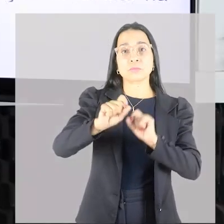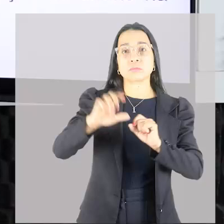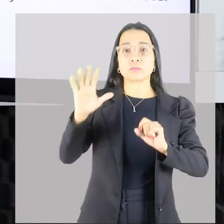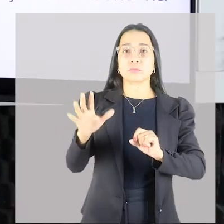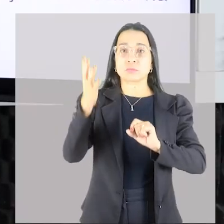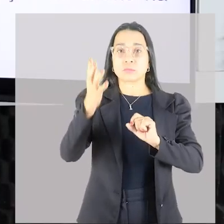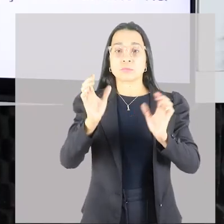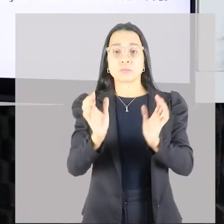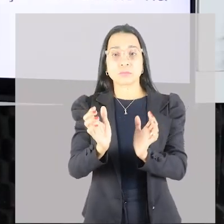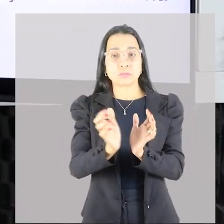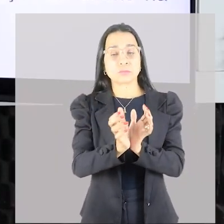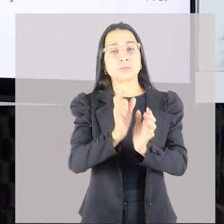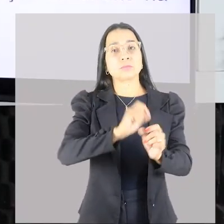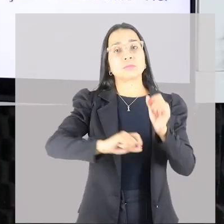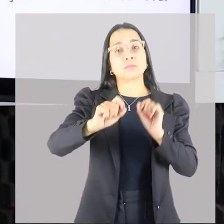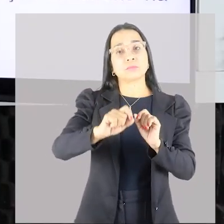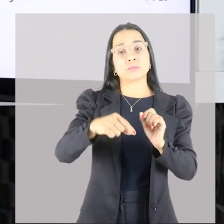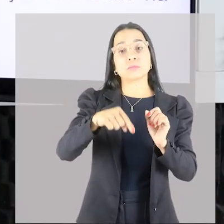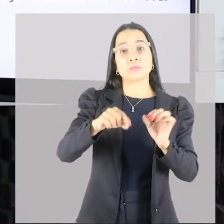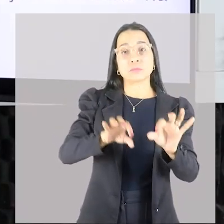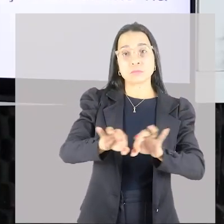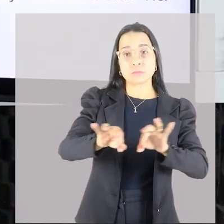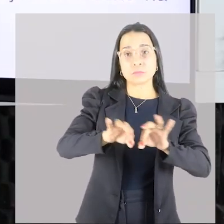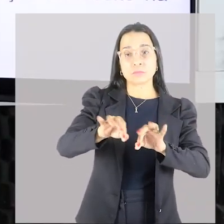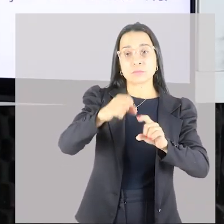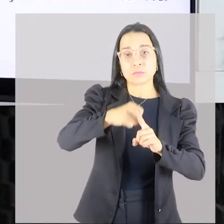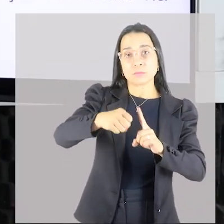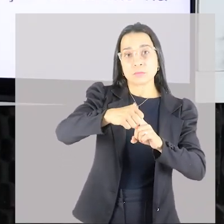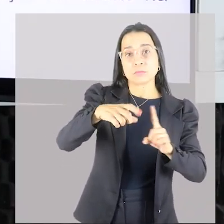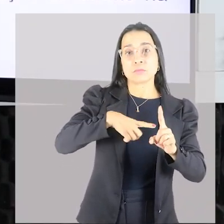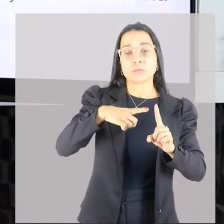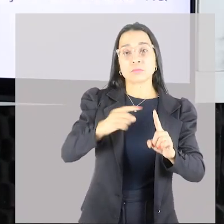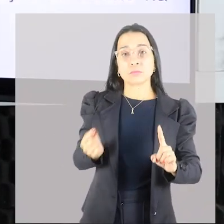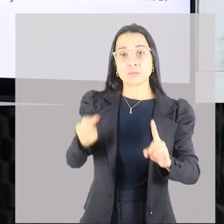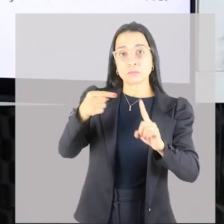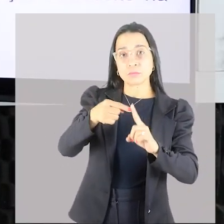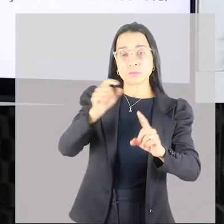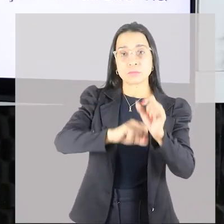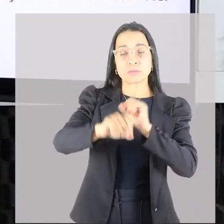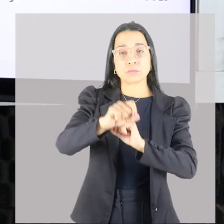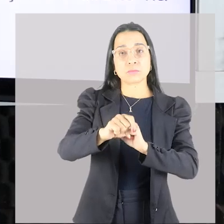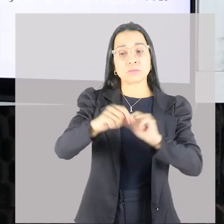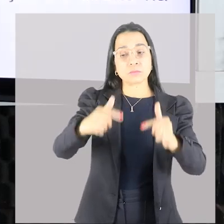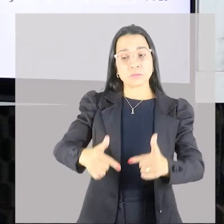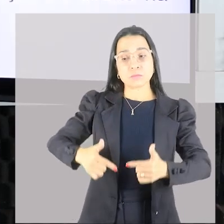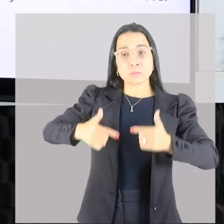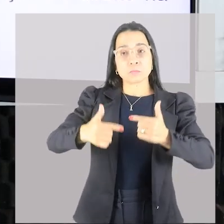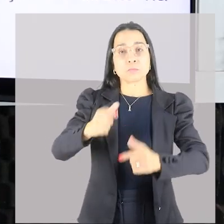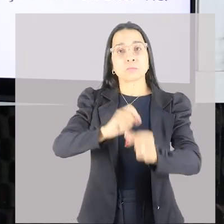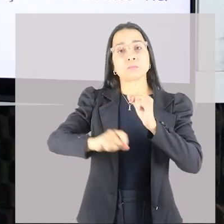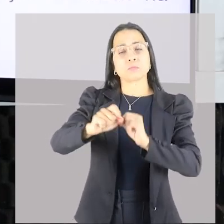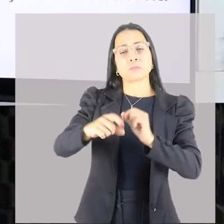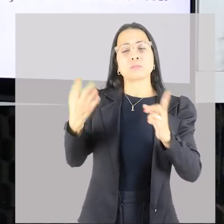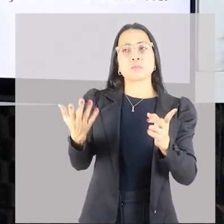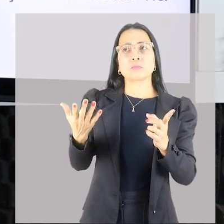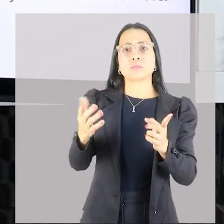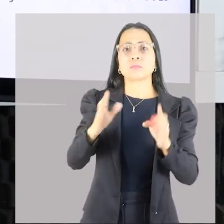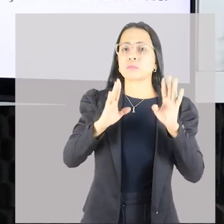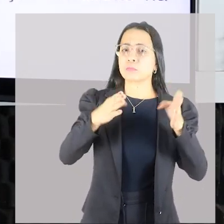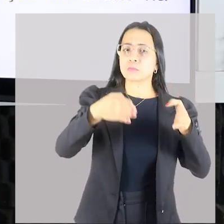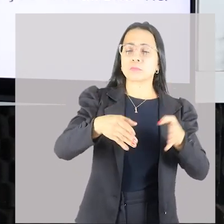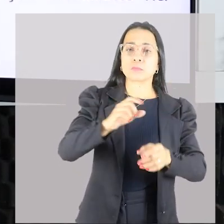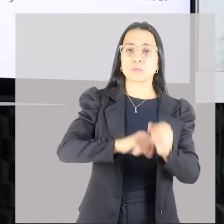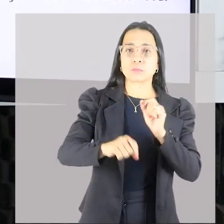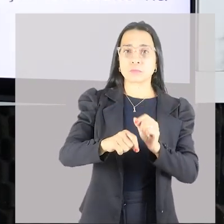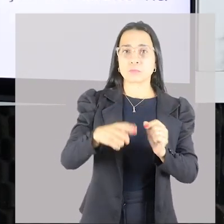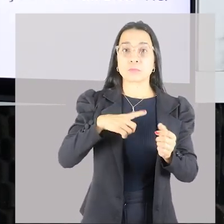por grupos organizados da sociedade que têm por finalidade lutar por alguma causa. Então, assim,